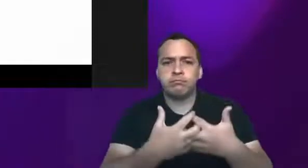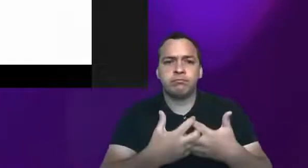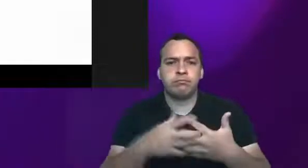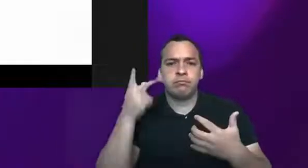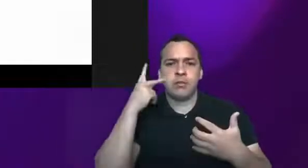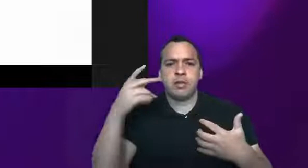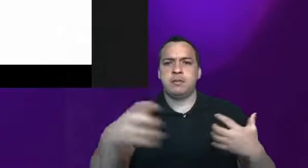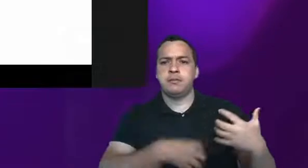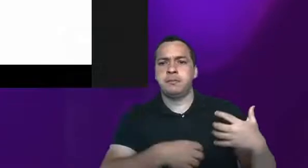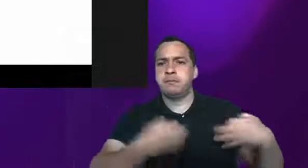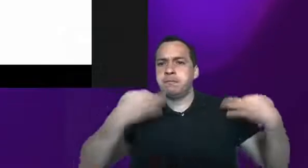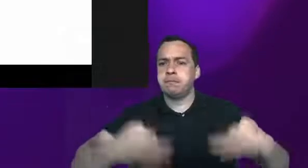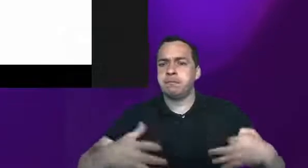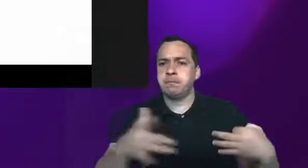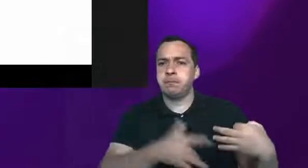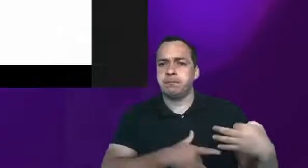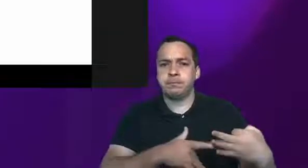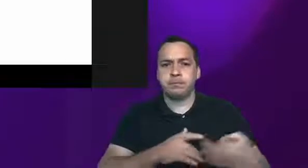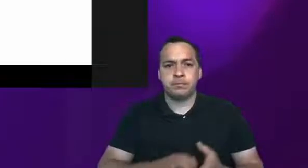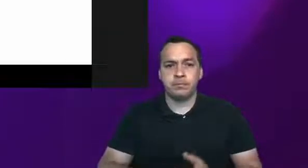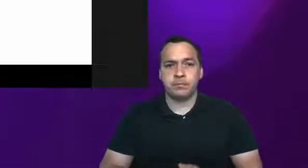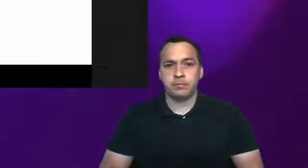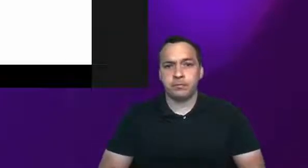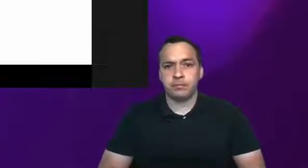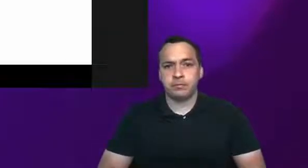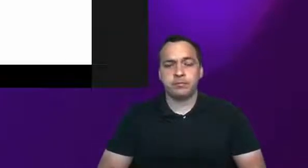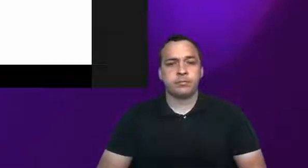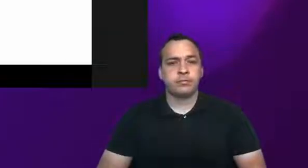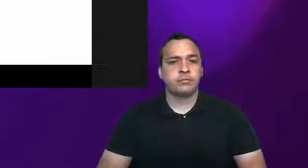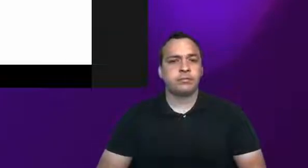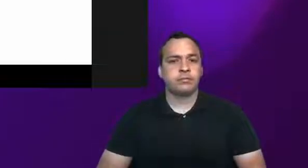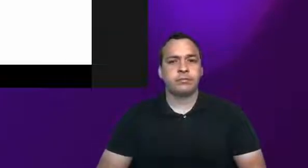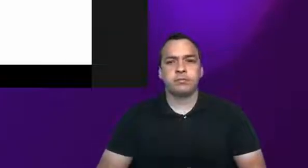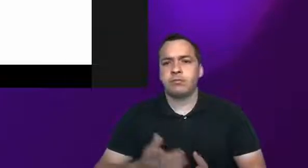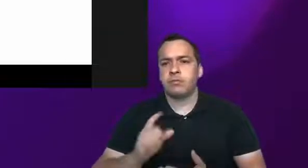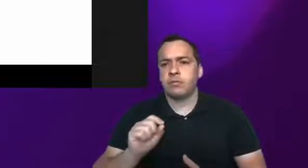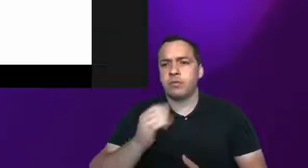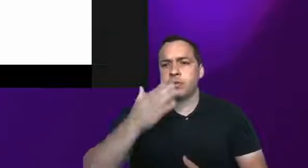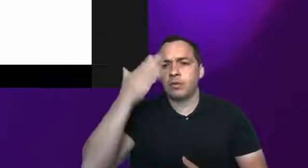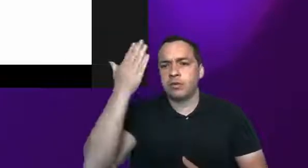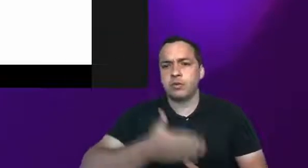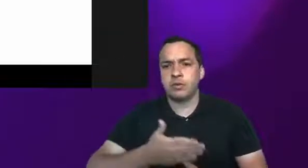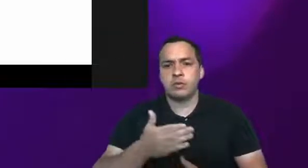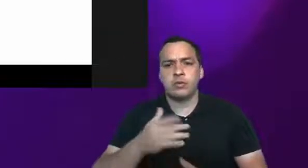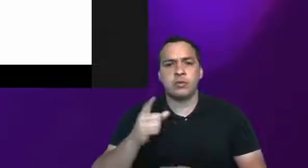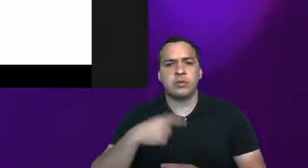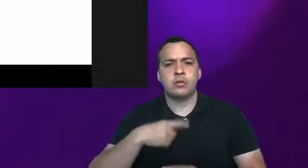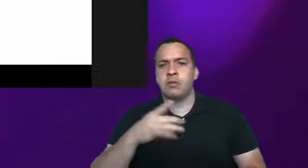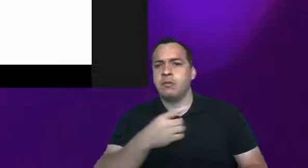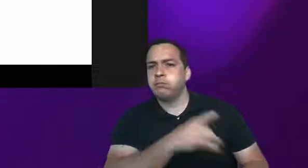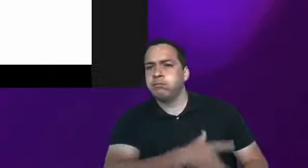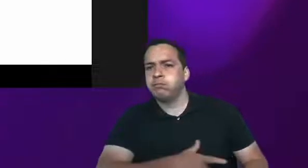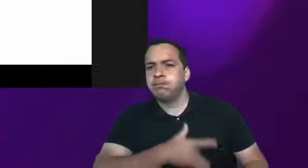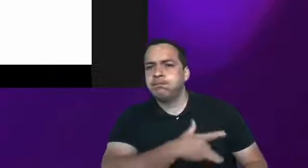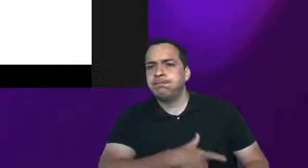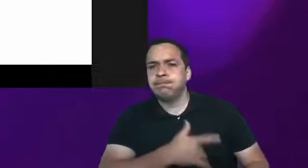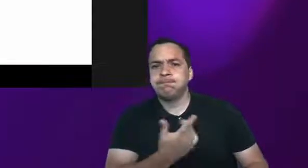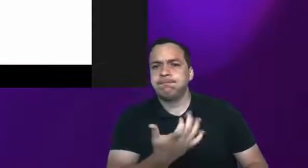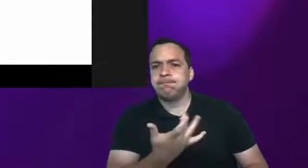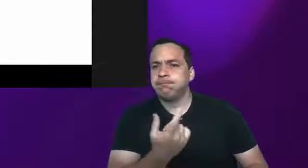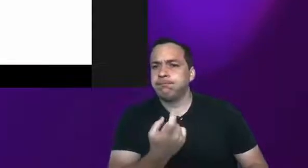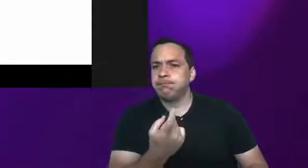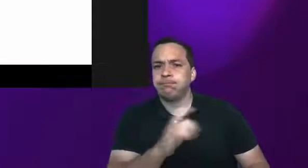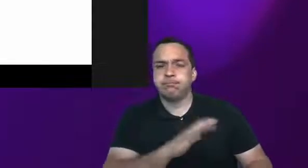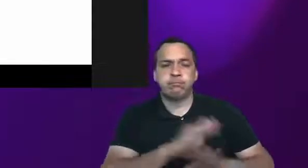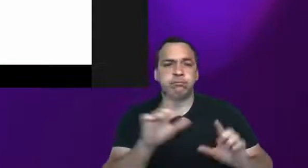hepático. E reparem que esta doente era uma doente que se tinha demonstrado que só recidivava no fígado, porque todas as recorrências tinham sido no fígado.